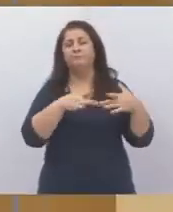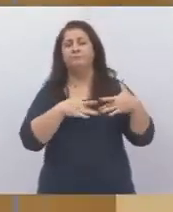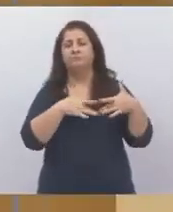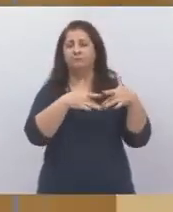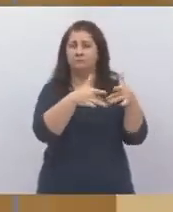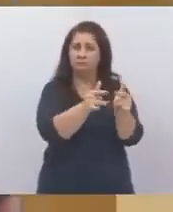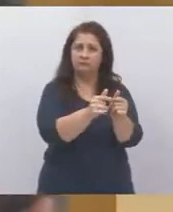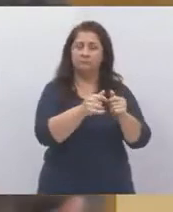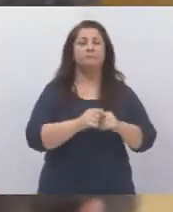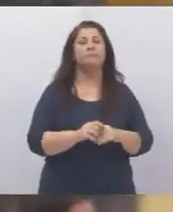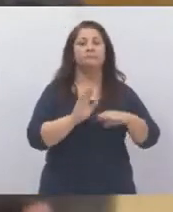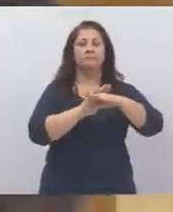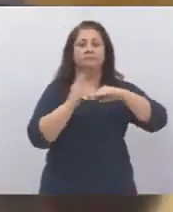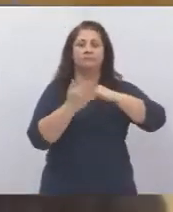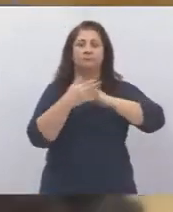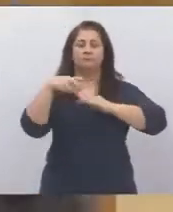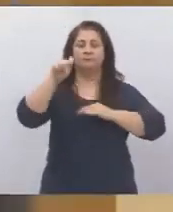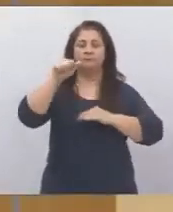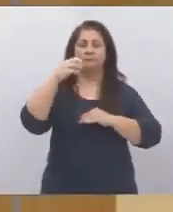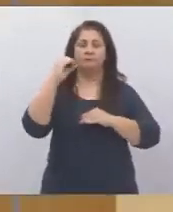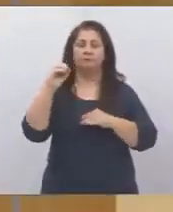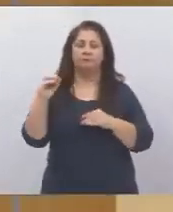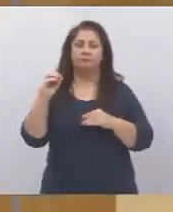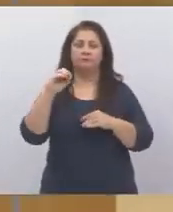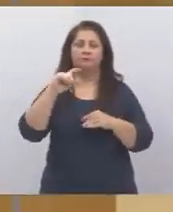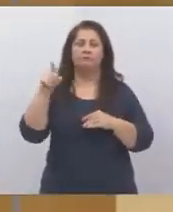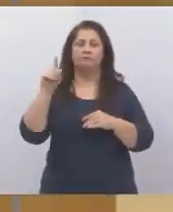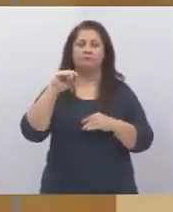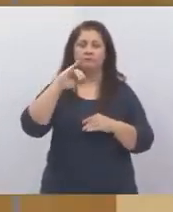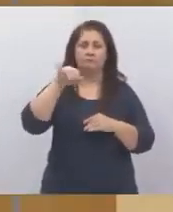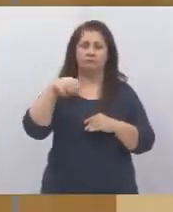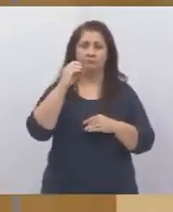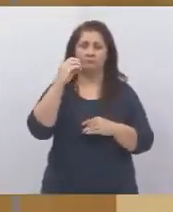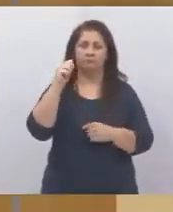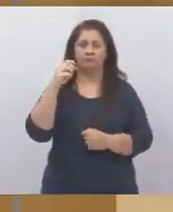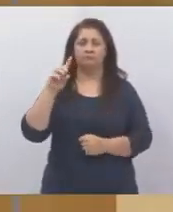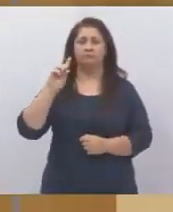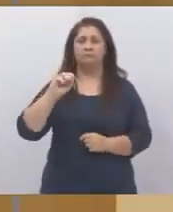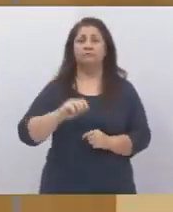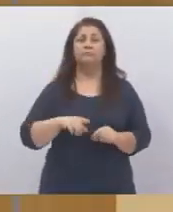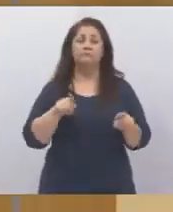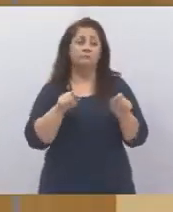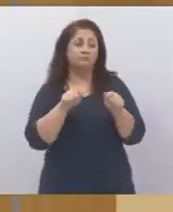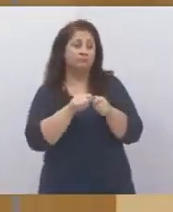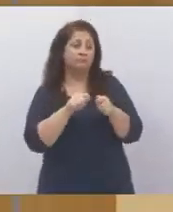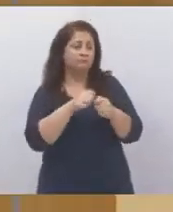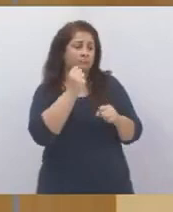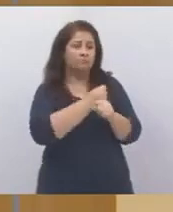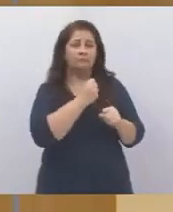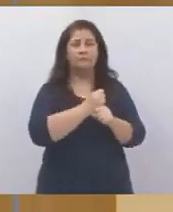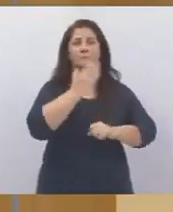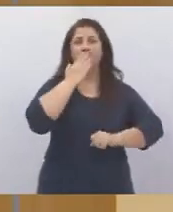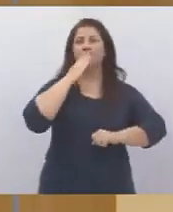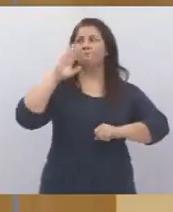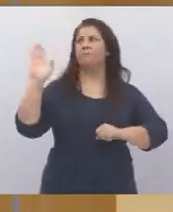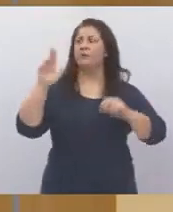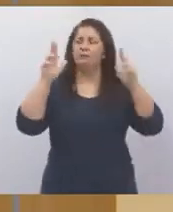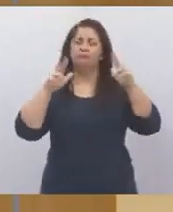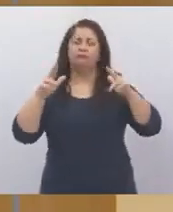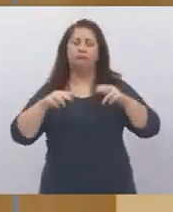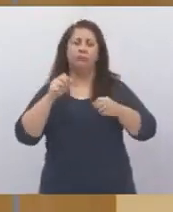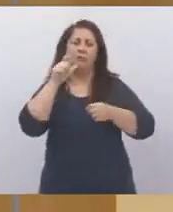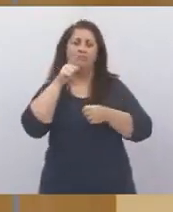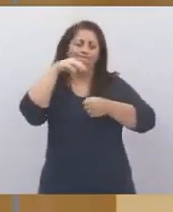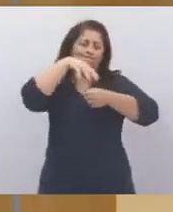zaku os moradores do bairro São João que foram feitas obras e prometiam que não havia mais enchente